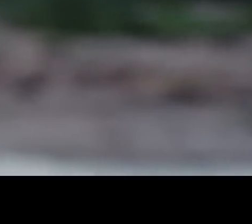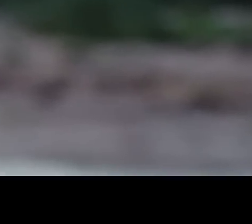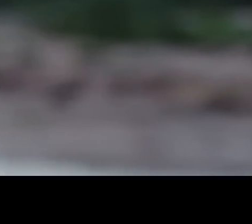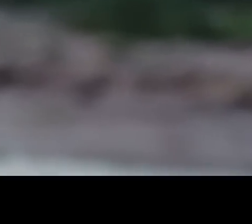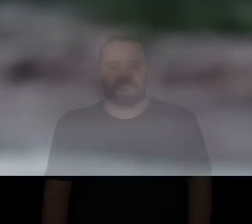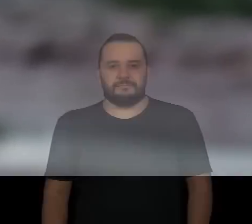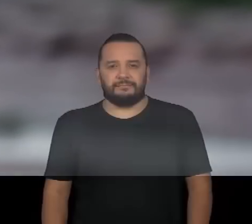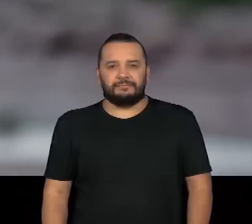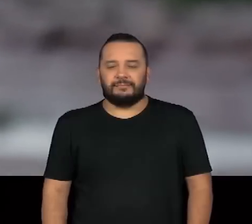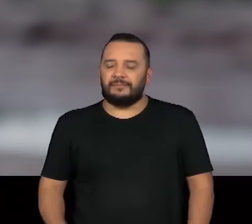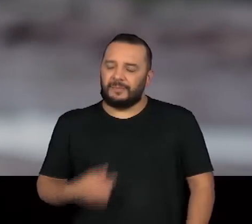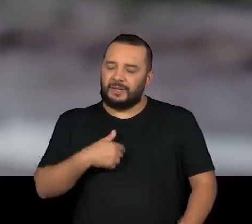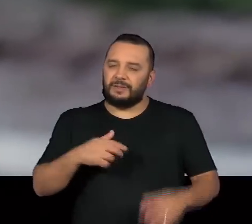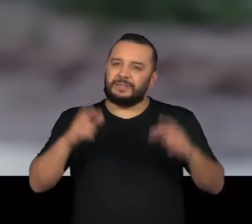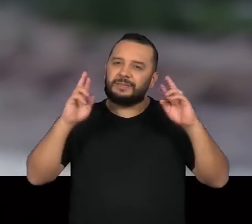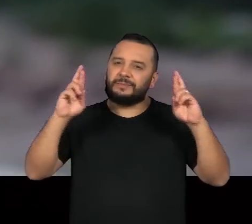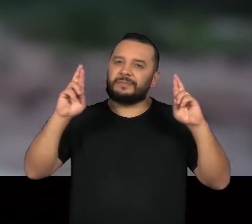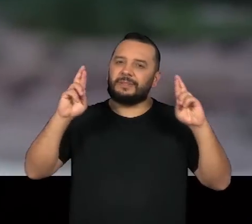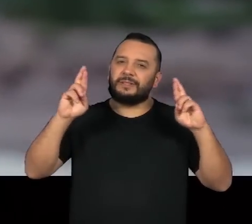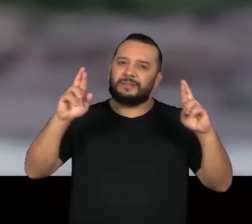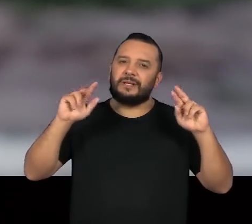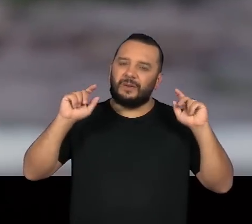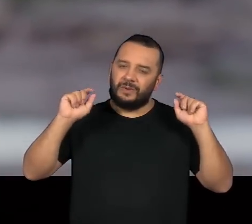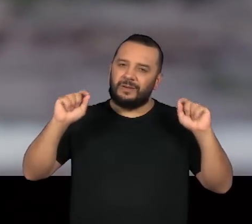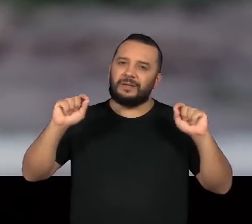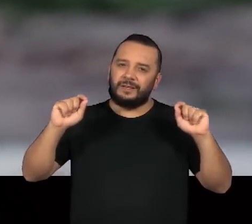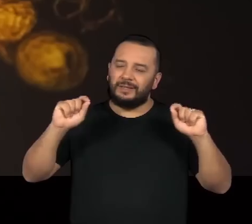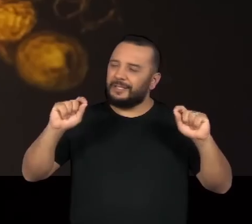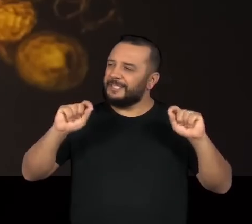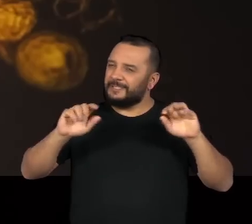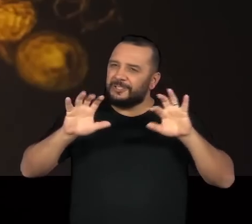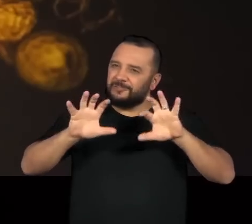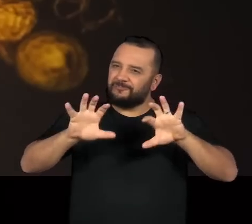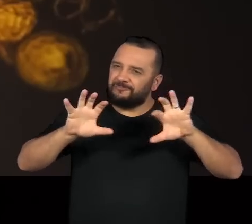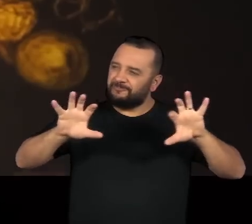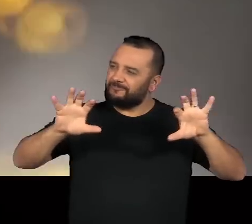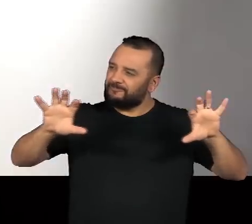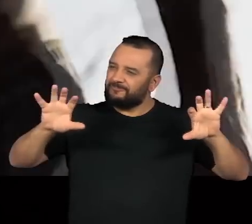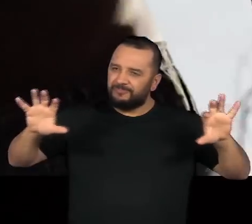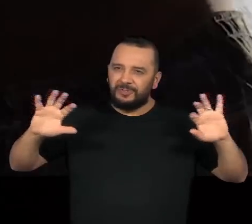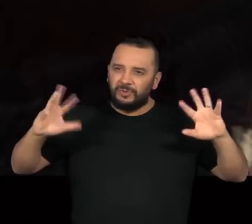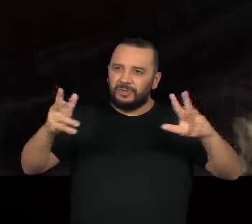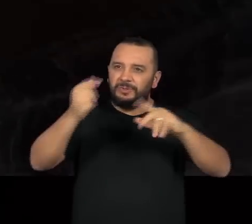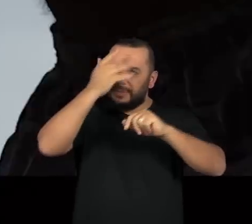Eu tenho esperança que se transforme numa grande onda planetária.